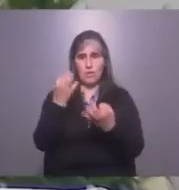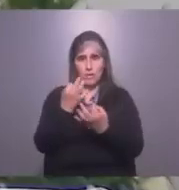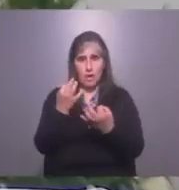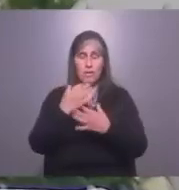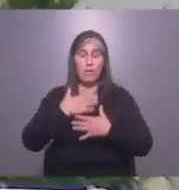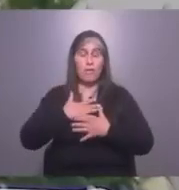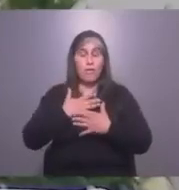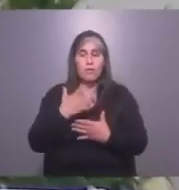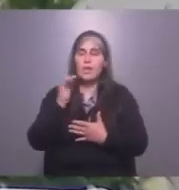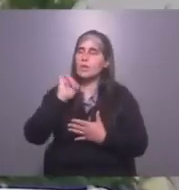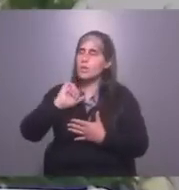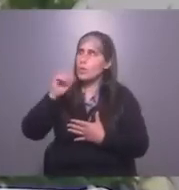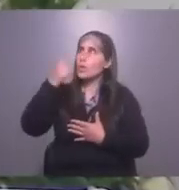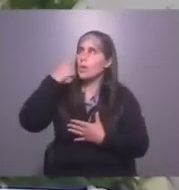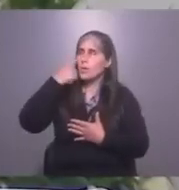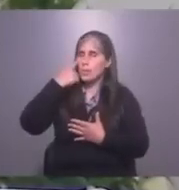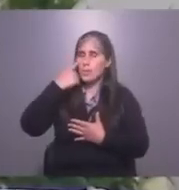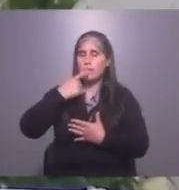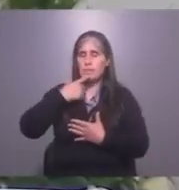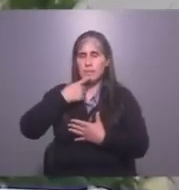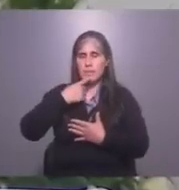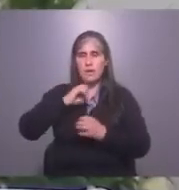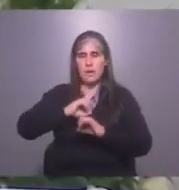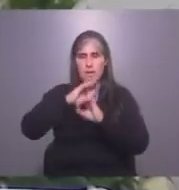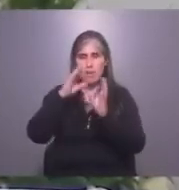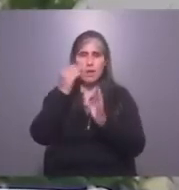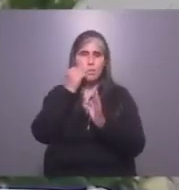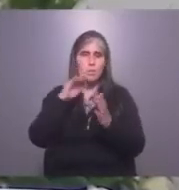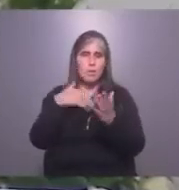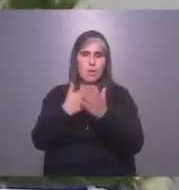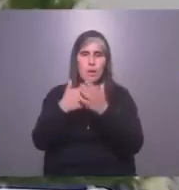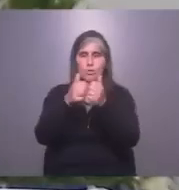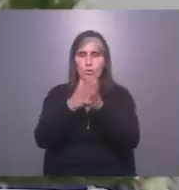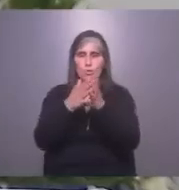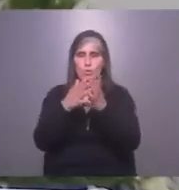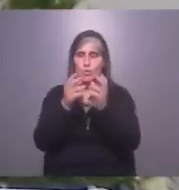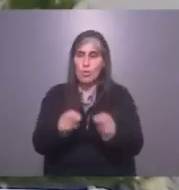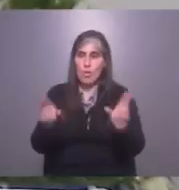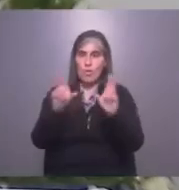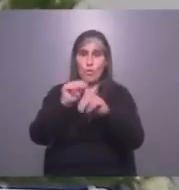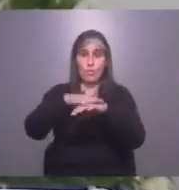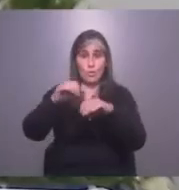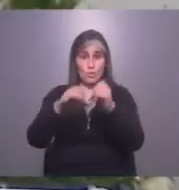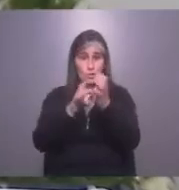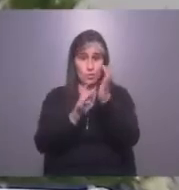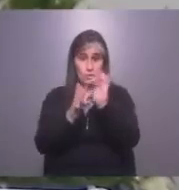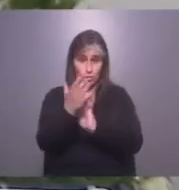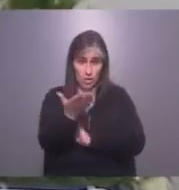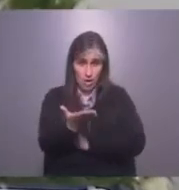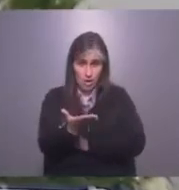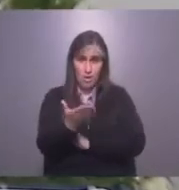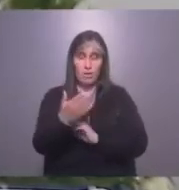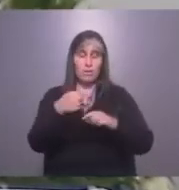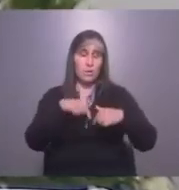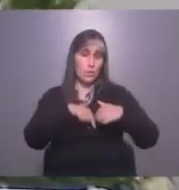vossa vontade de renovar todas as coisas em Cristo. Iluminai os olhos do nosso